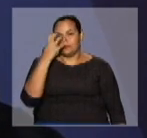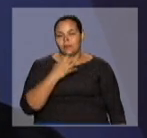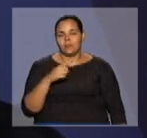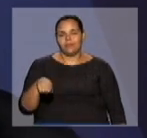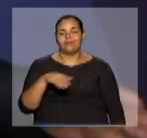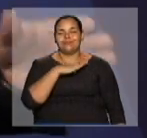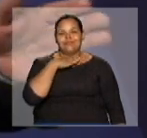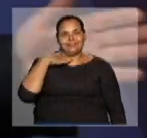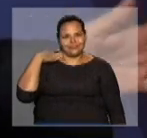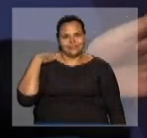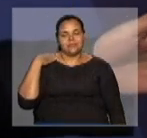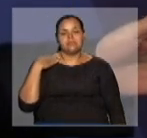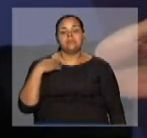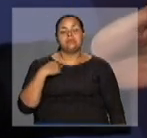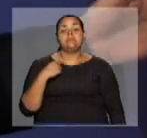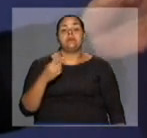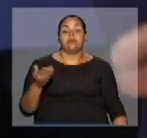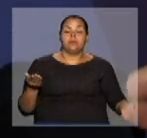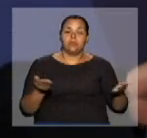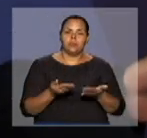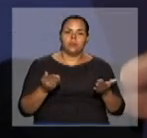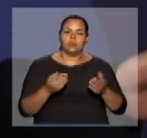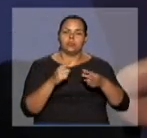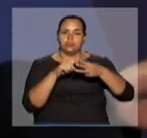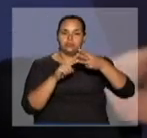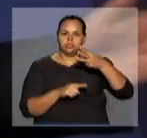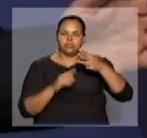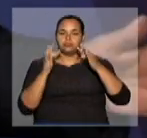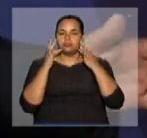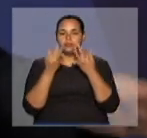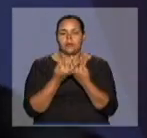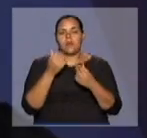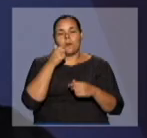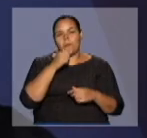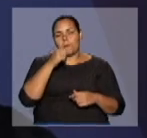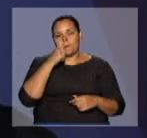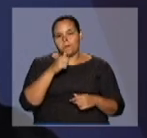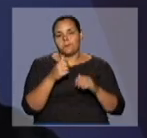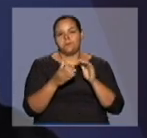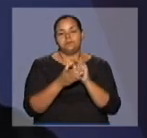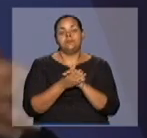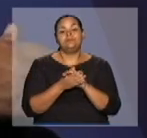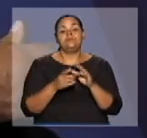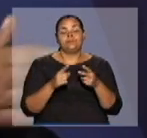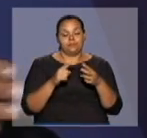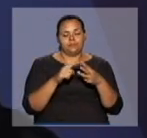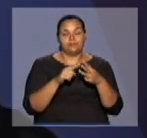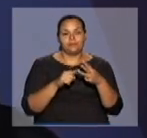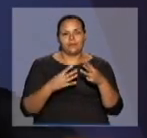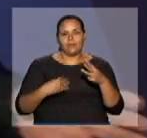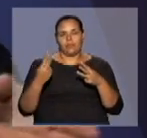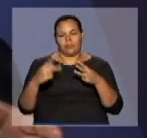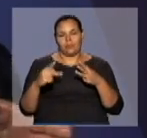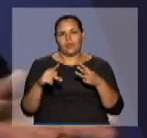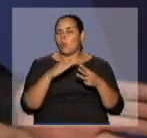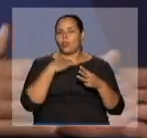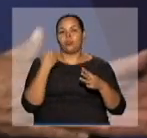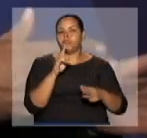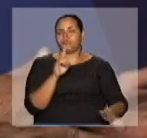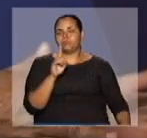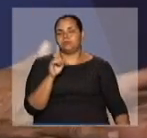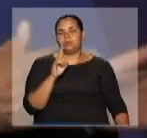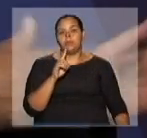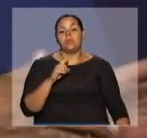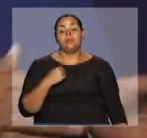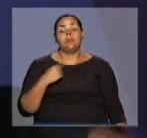grave, faleceu e estão em acompanhamento 3 enteados e a mulher, que não morreram, mostrando que eles tiveram